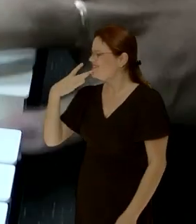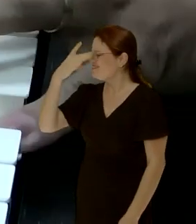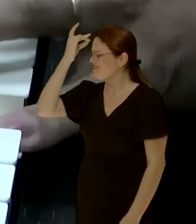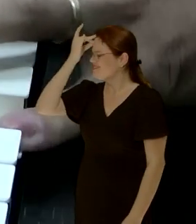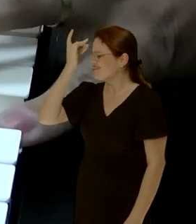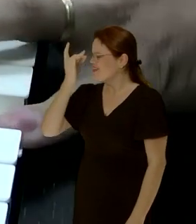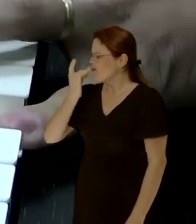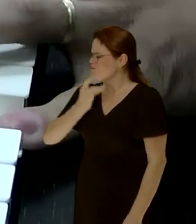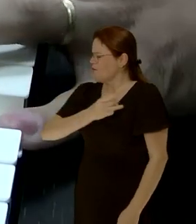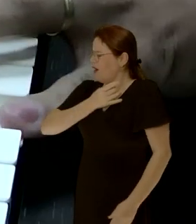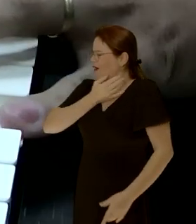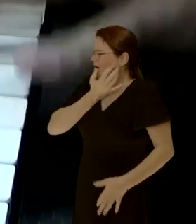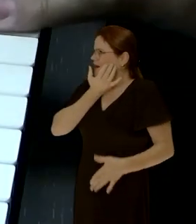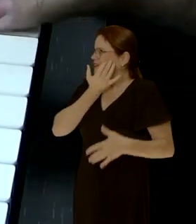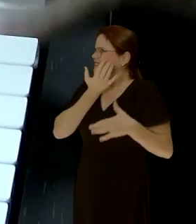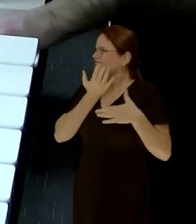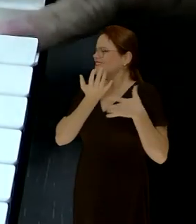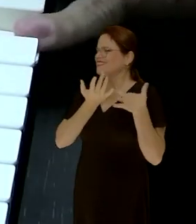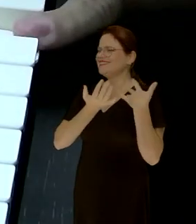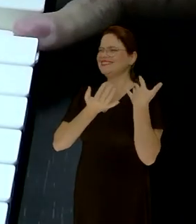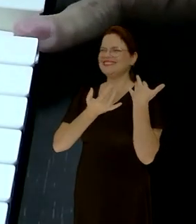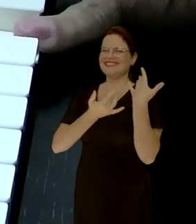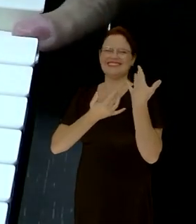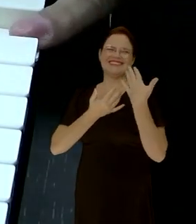Toca-me com brasas no